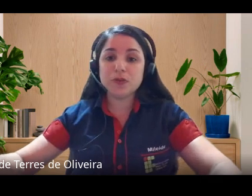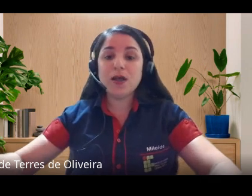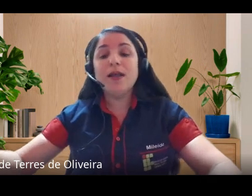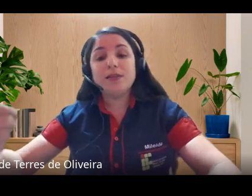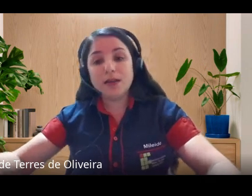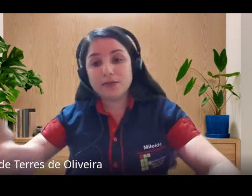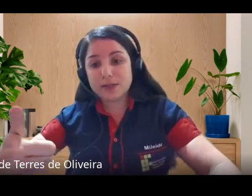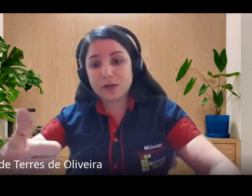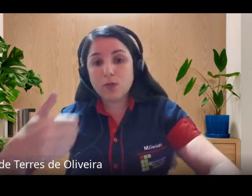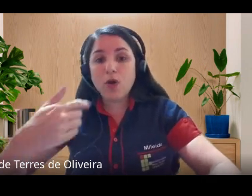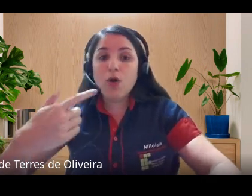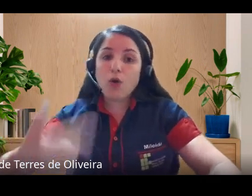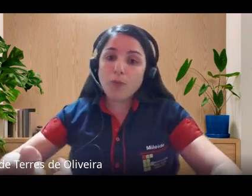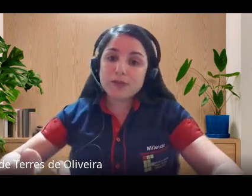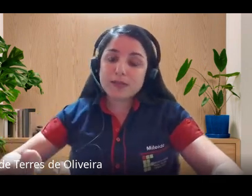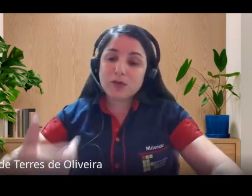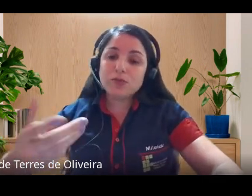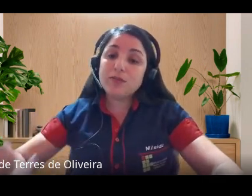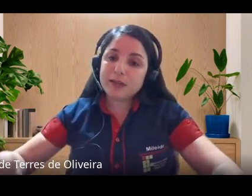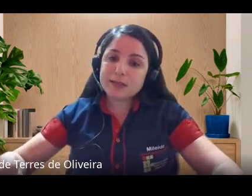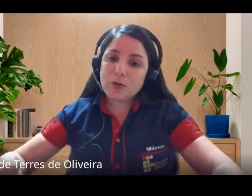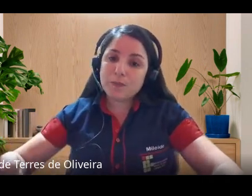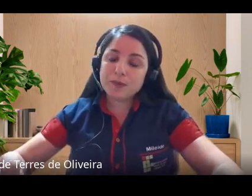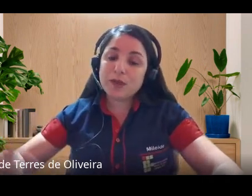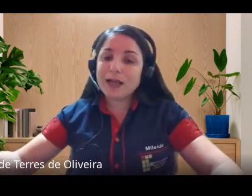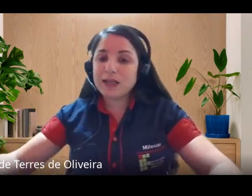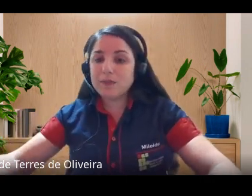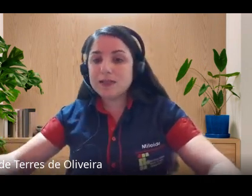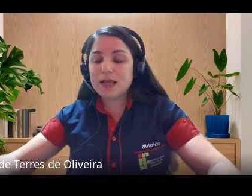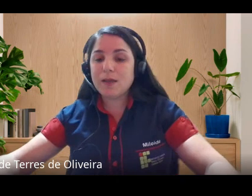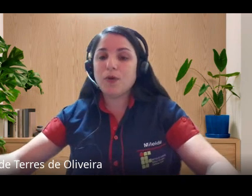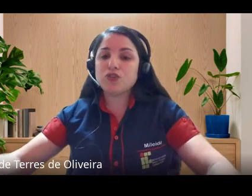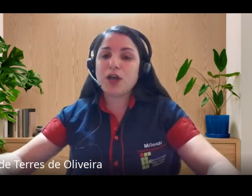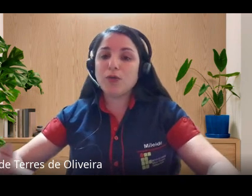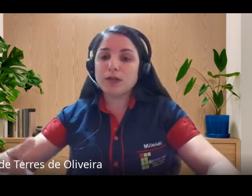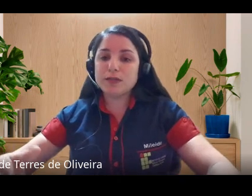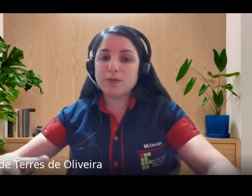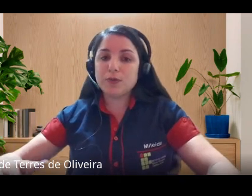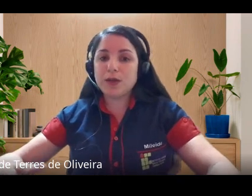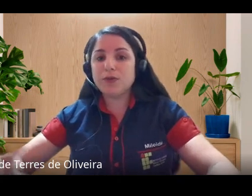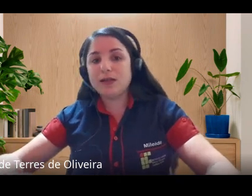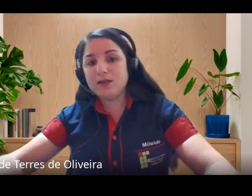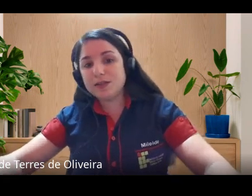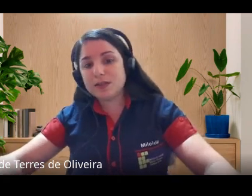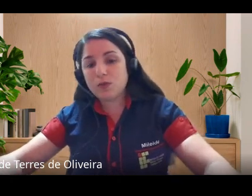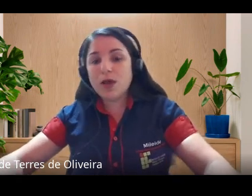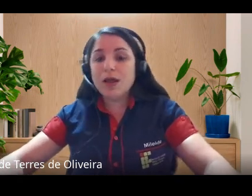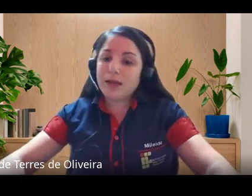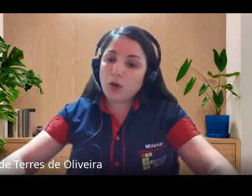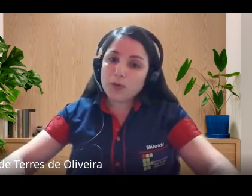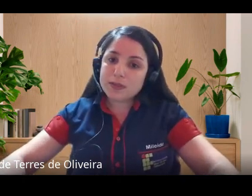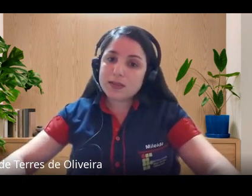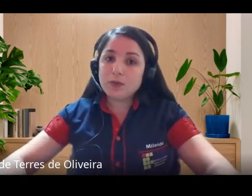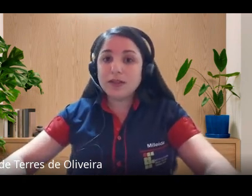tipos: derivação, composição e flexão. Então, na Libras, ela pode acontecer por meio da derivação,